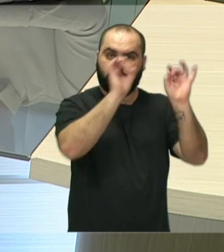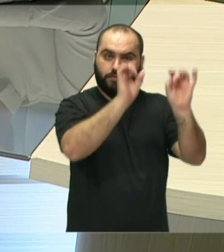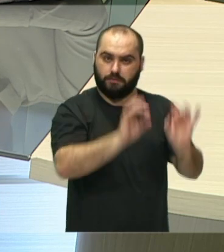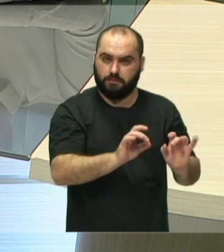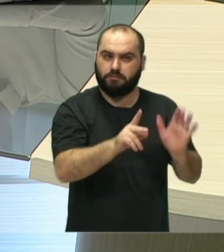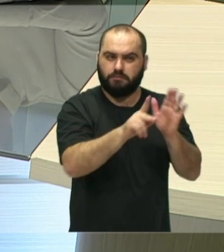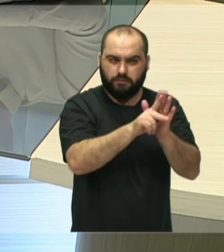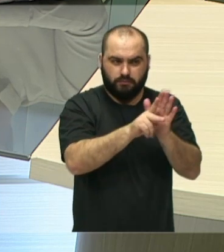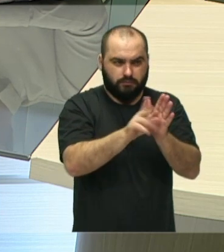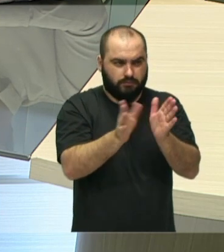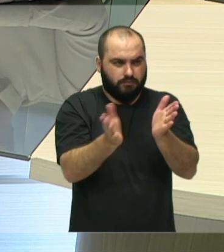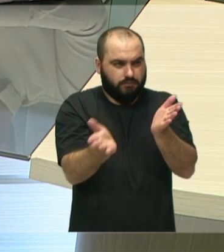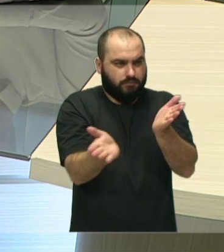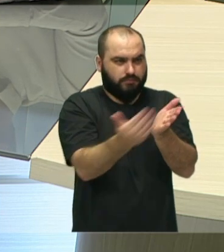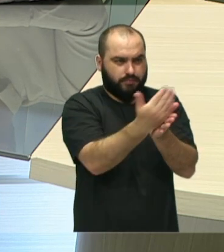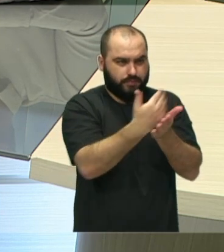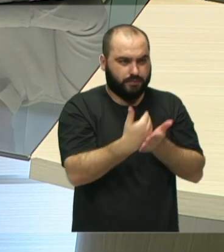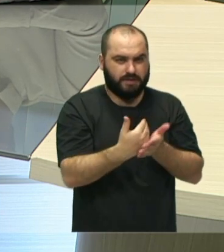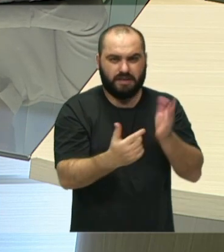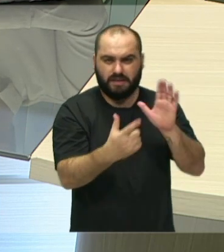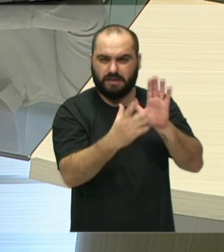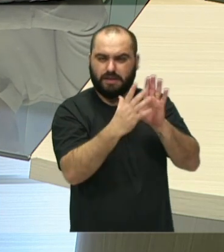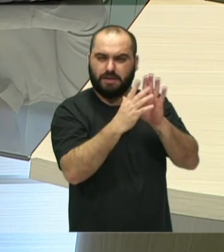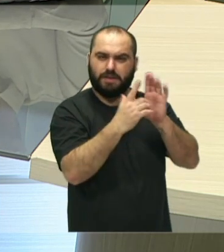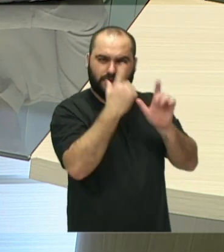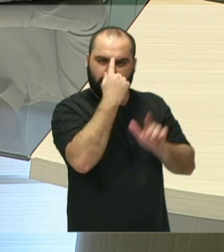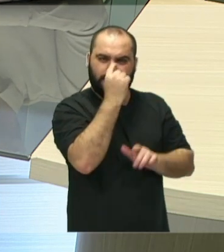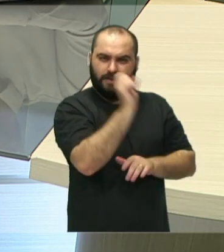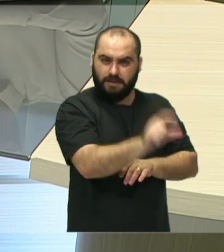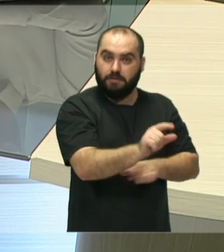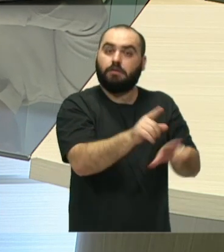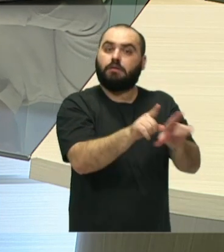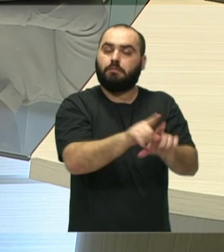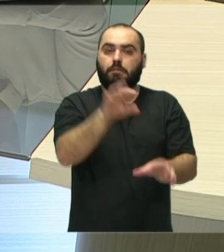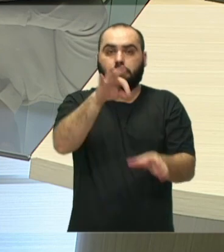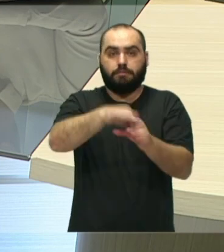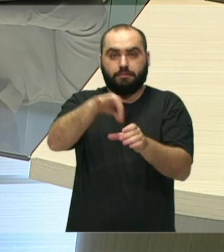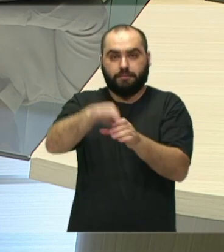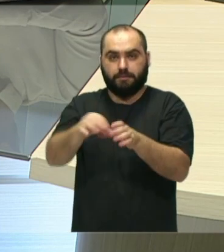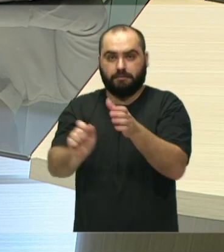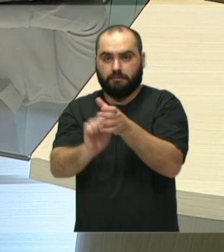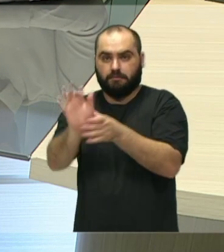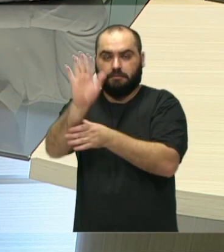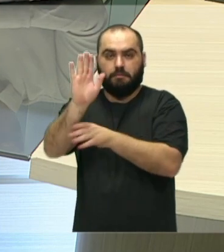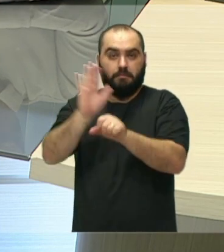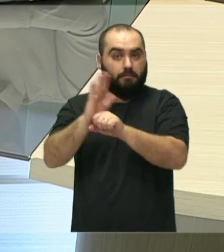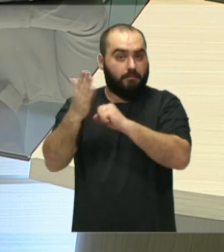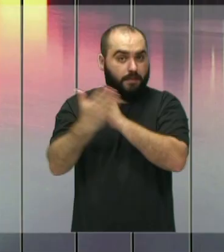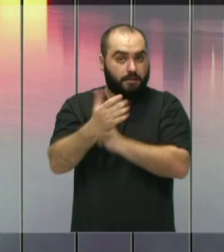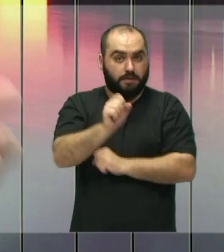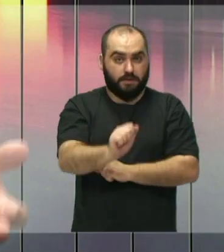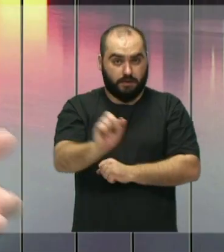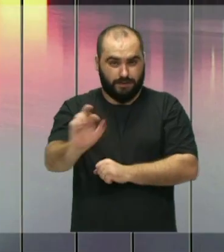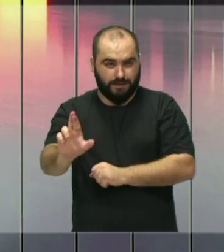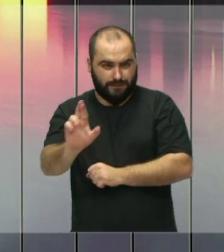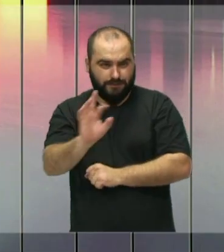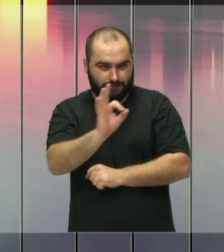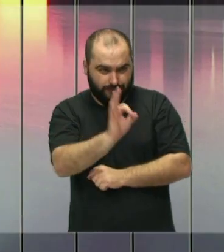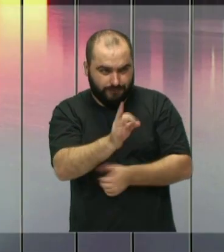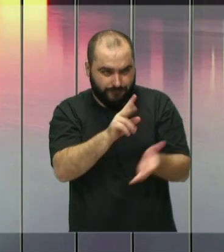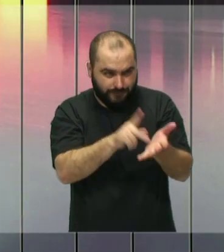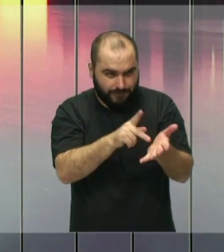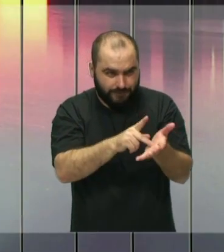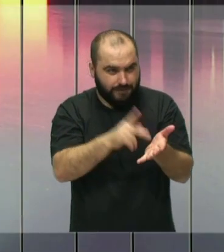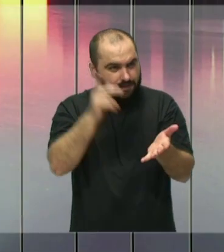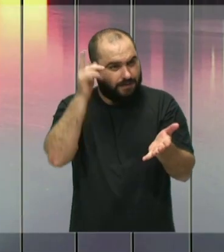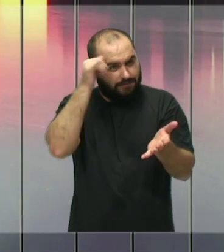quanto para plantar mudas de árvores né que foram feitas lá no plantio foi feito lá no bairro Santa Regina para neutralizar o